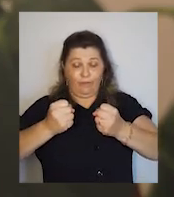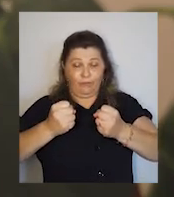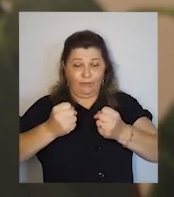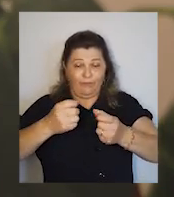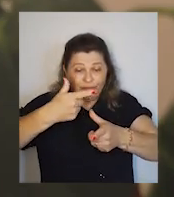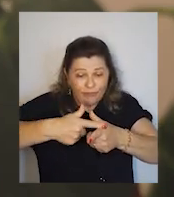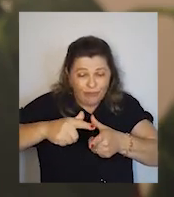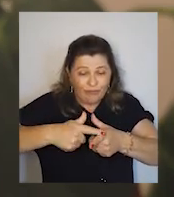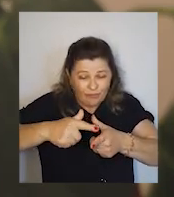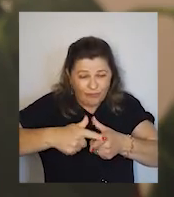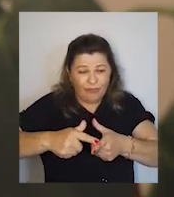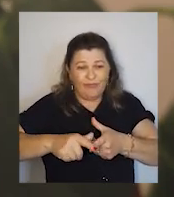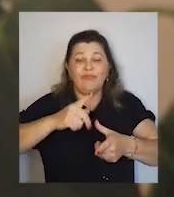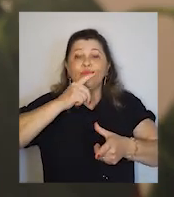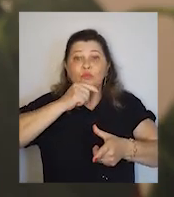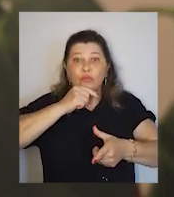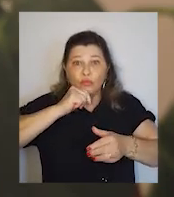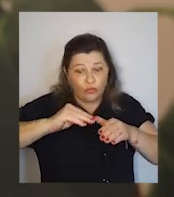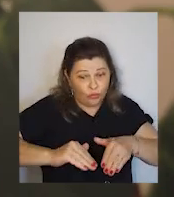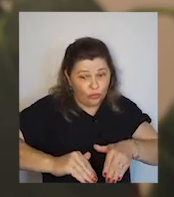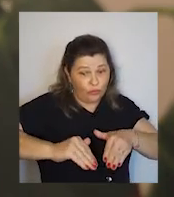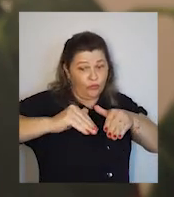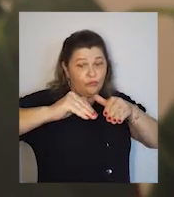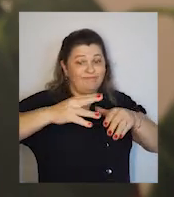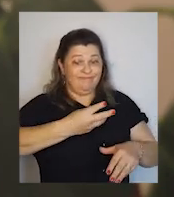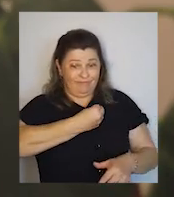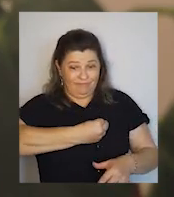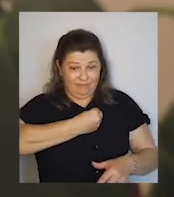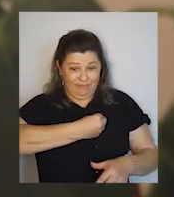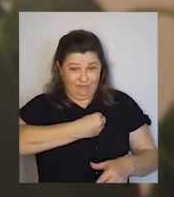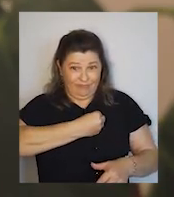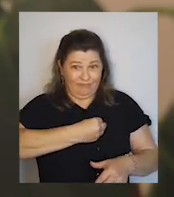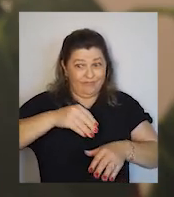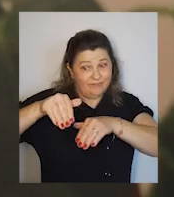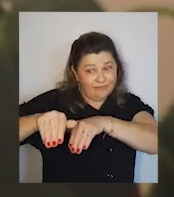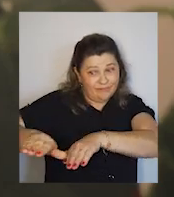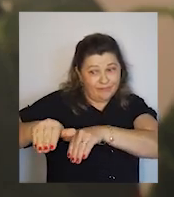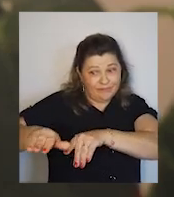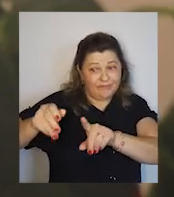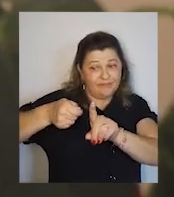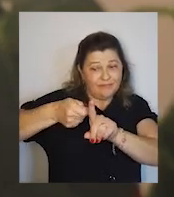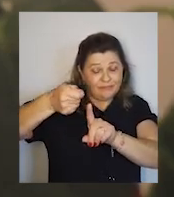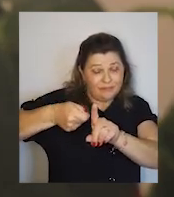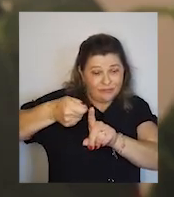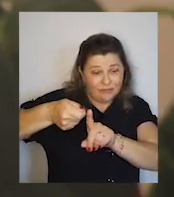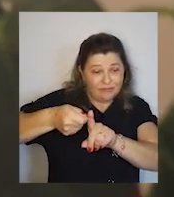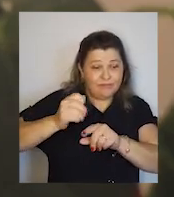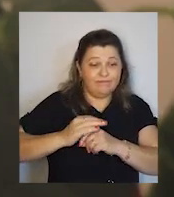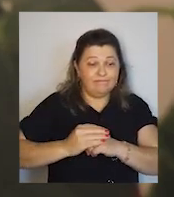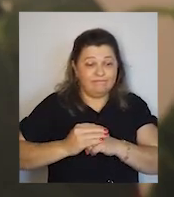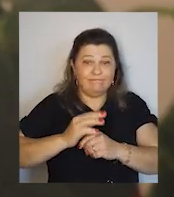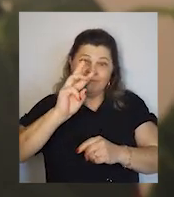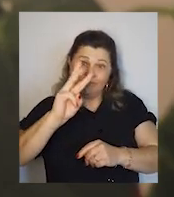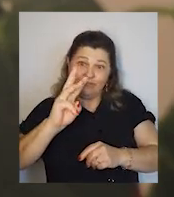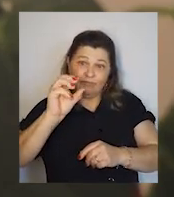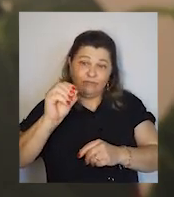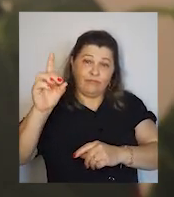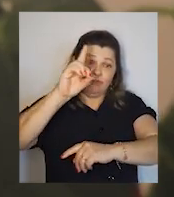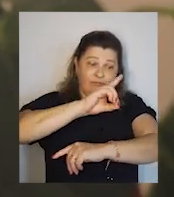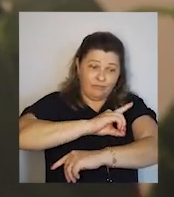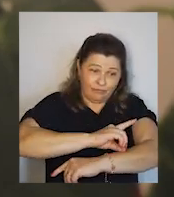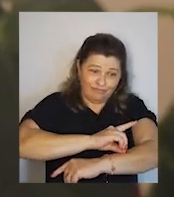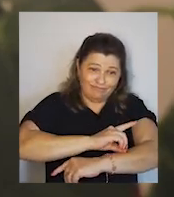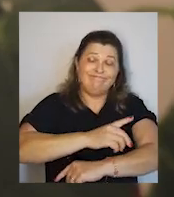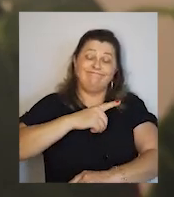que em catástrofes, em grandes catástrofes como as que nós vivemos a partir de setembro, que muito provavelmente em cerca de 30 dias nós